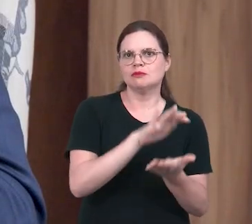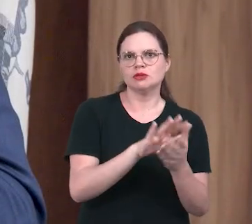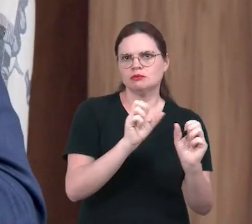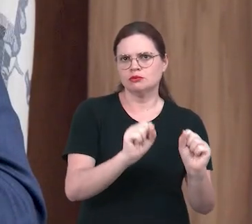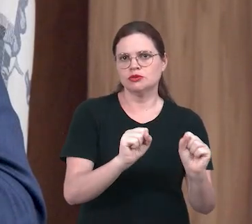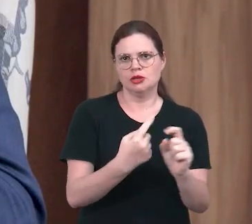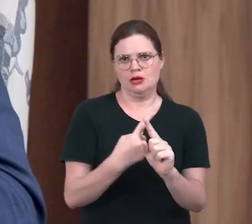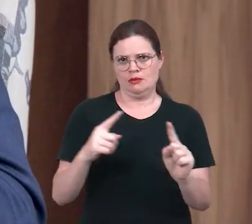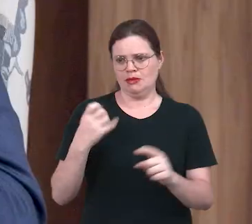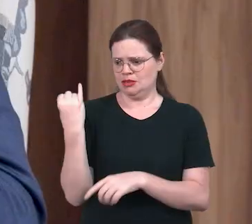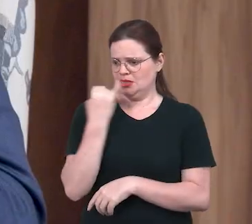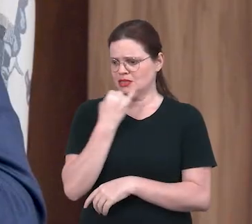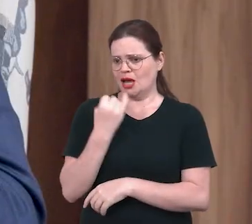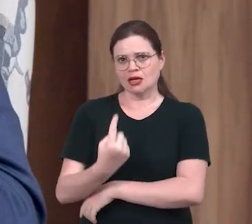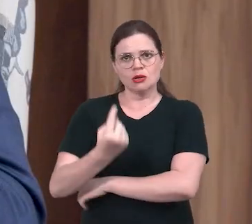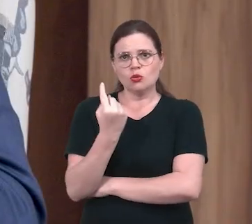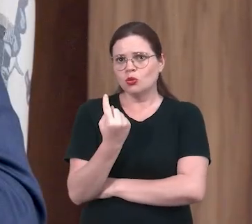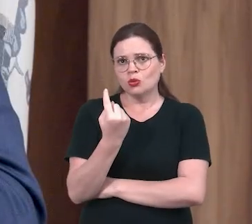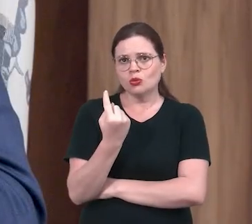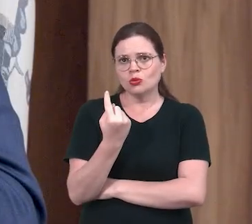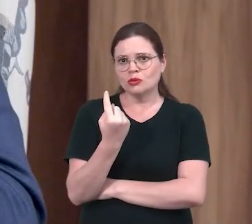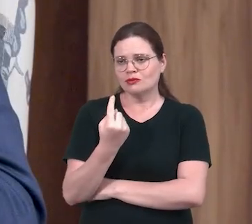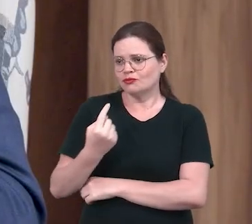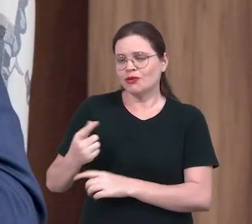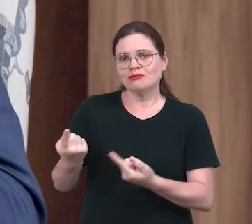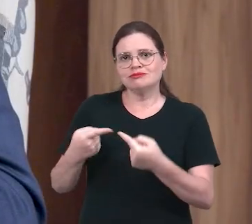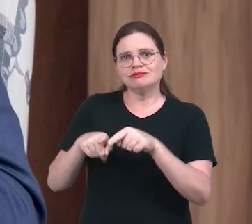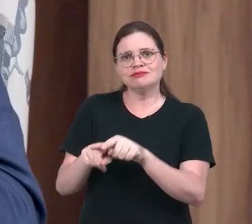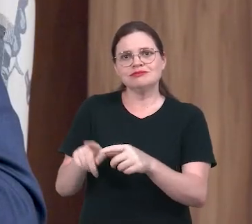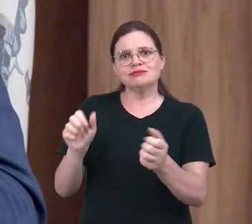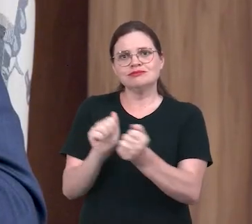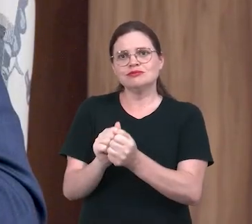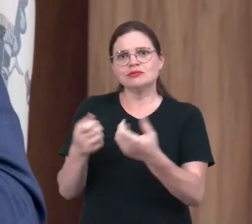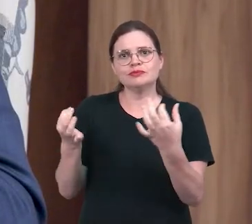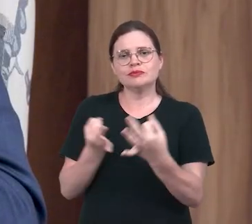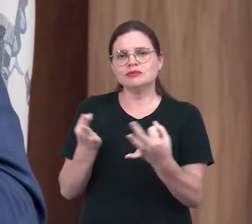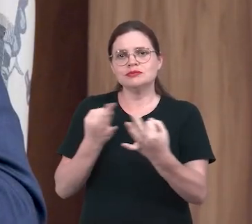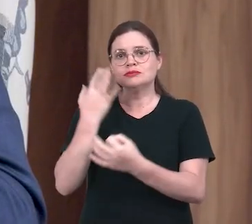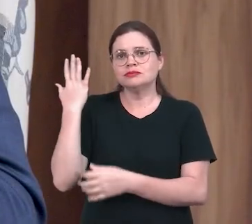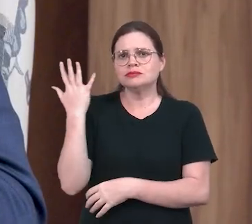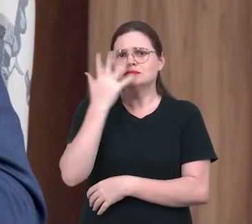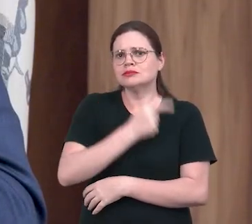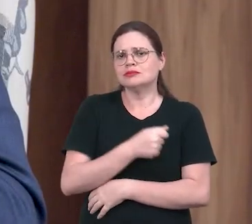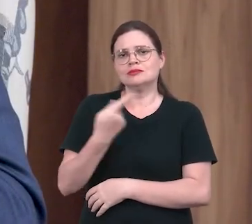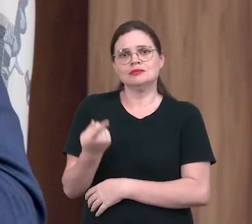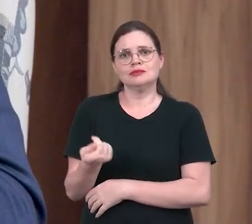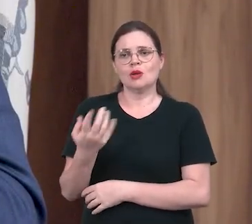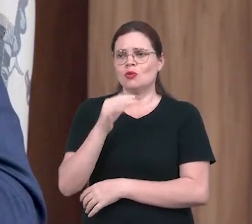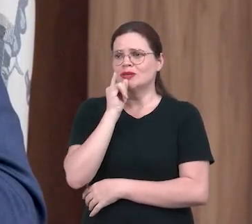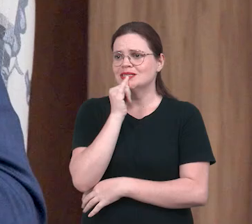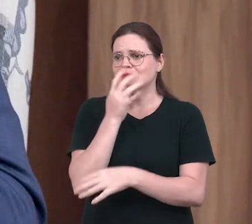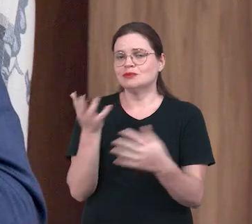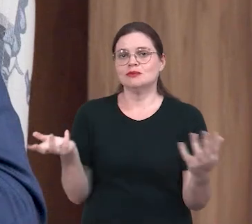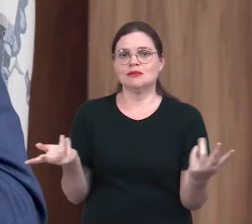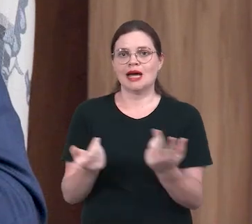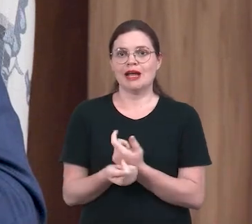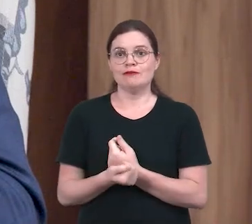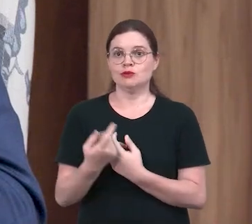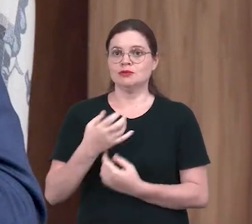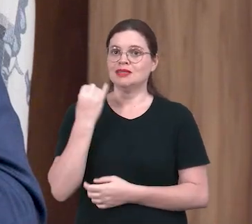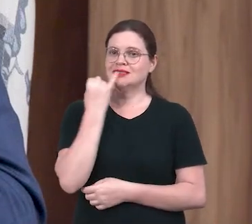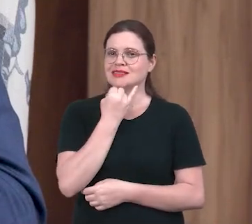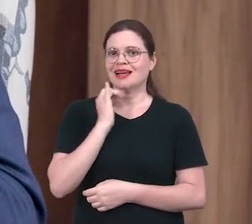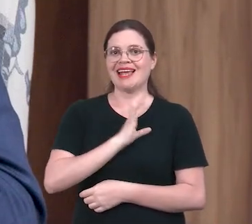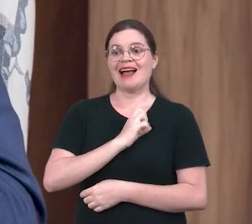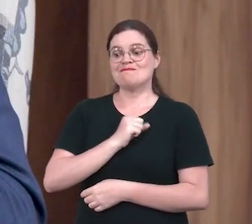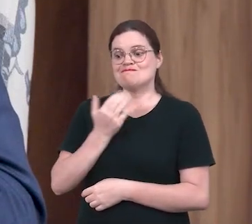Essa união foi até o fim, ela foi perfeita, ela foi bela, ela foi algo de uma grande beleza, de um grande exemplo. Ele